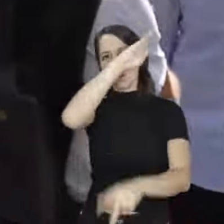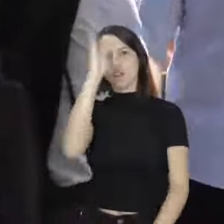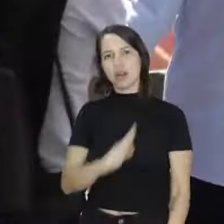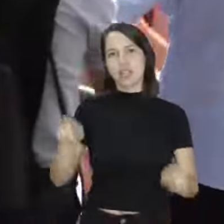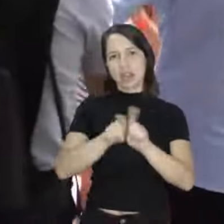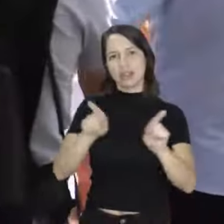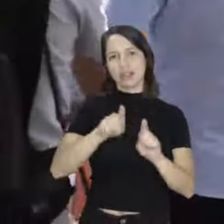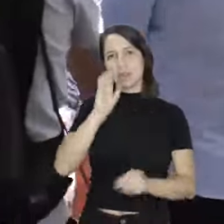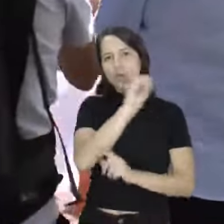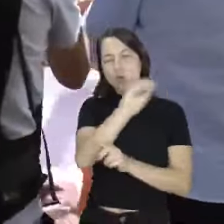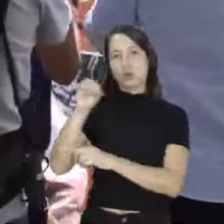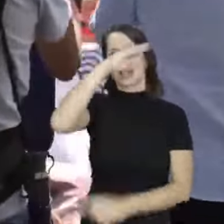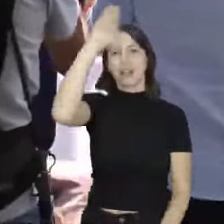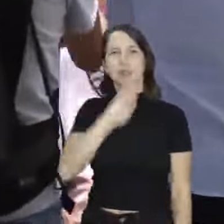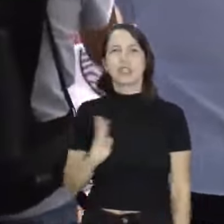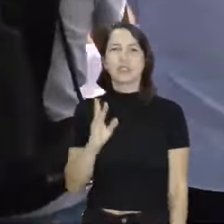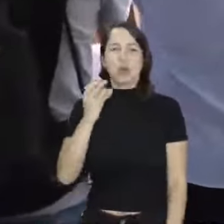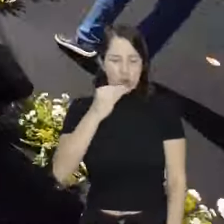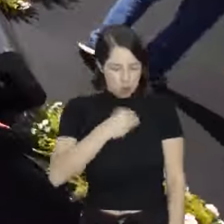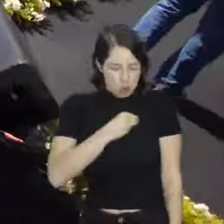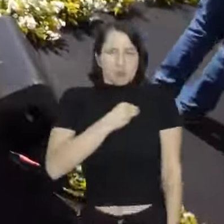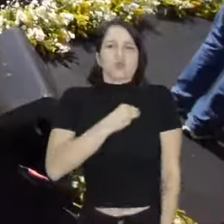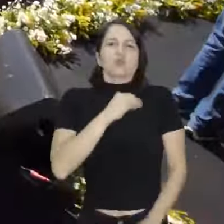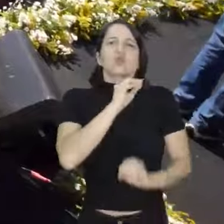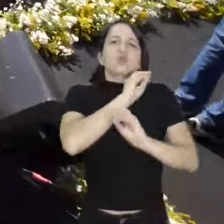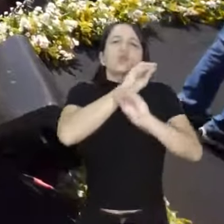Um grande beijo.